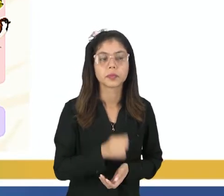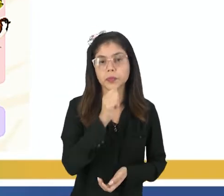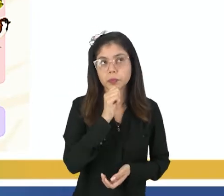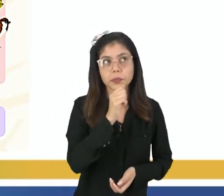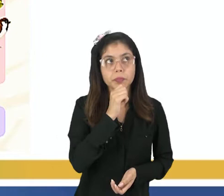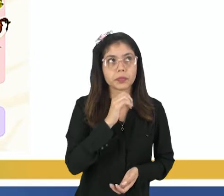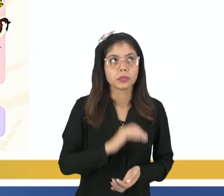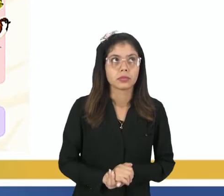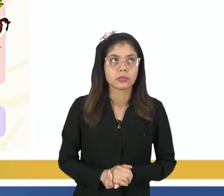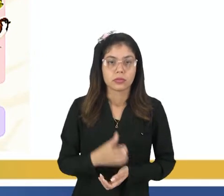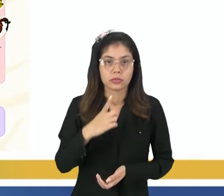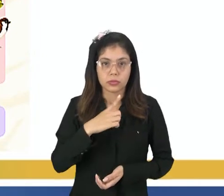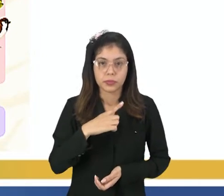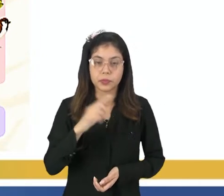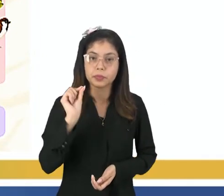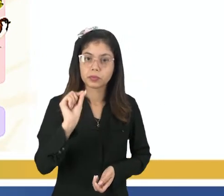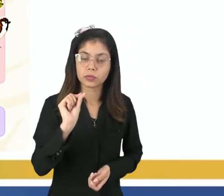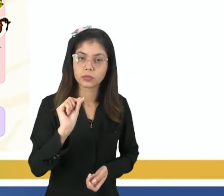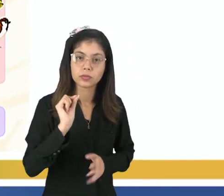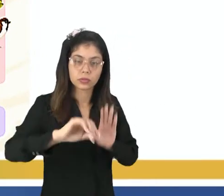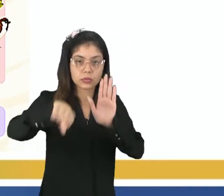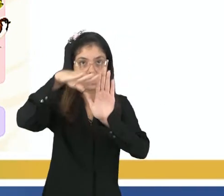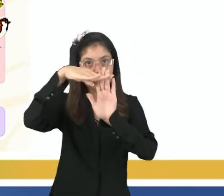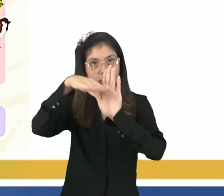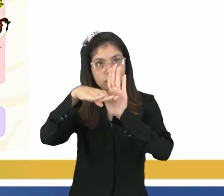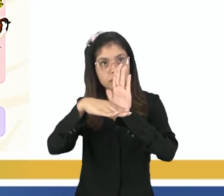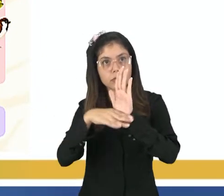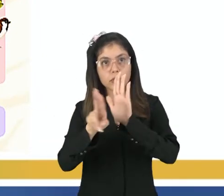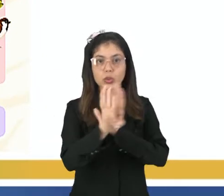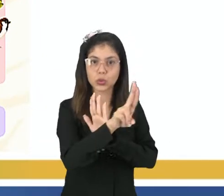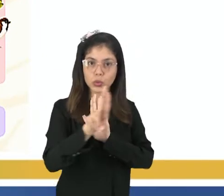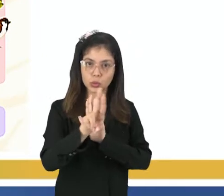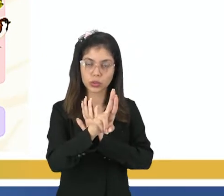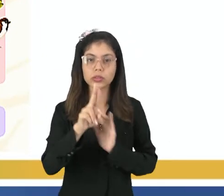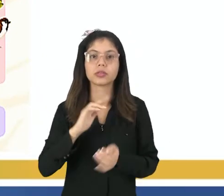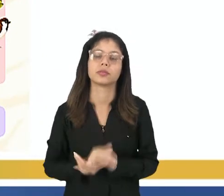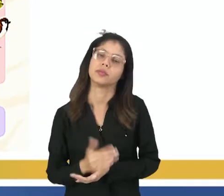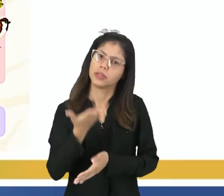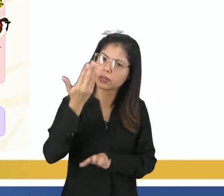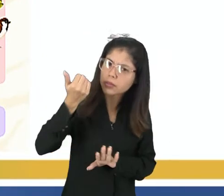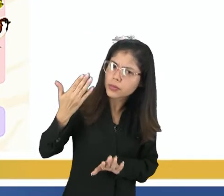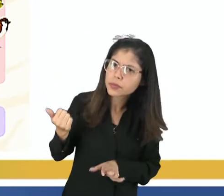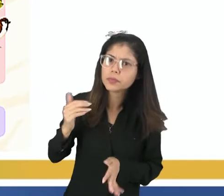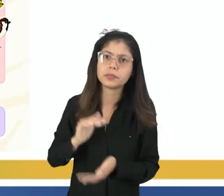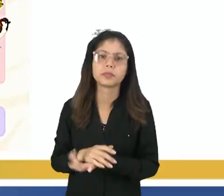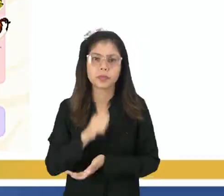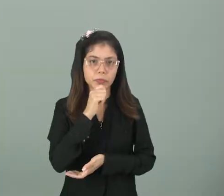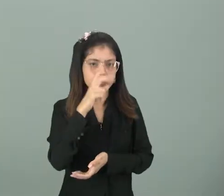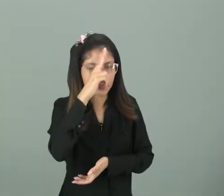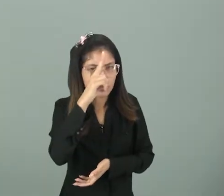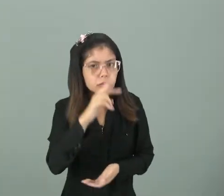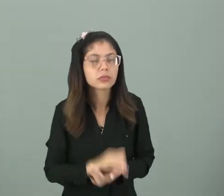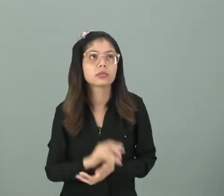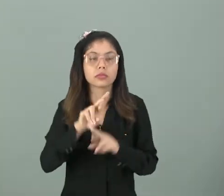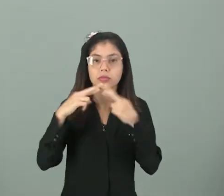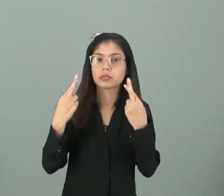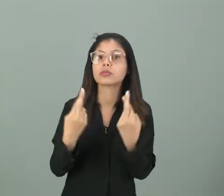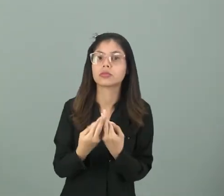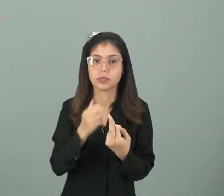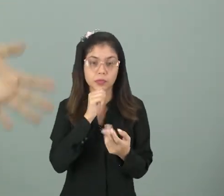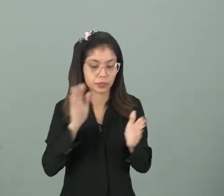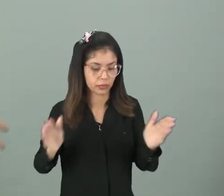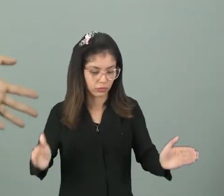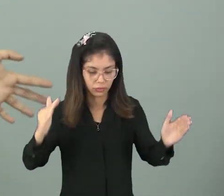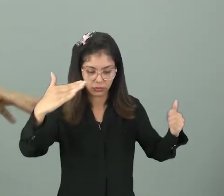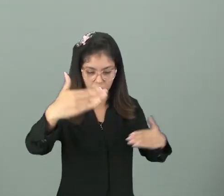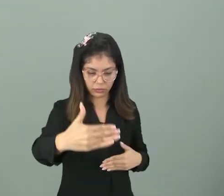Além disso, a gente tem aí as categorias taxonômicas que eu falei para vocês ainda há pouco, né? Lembra que eu falei que o reino era a